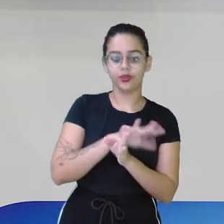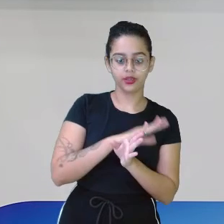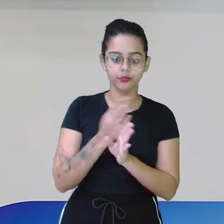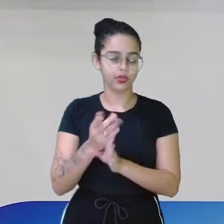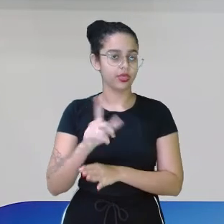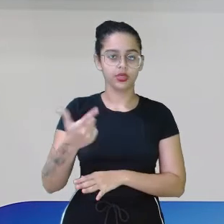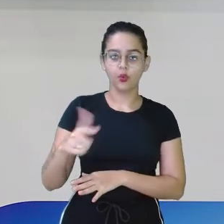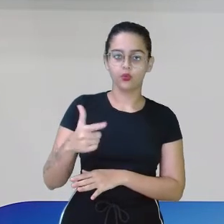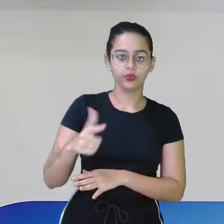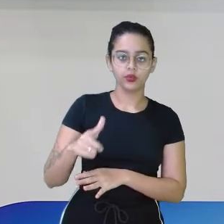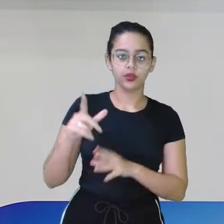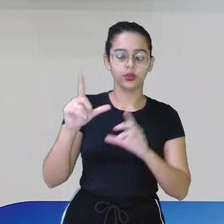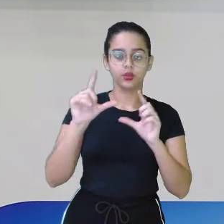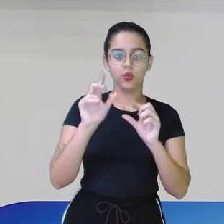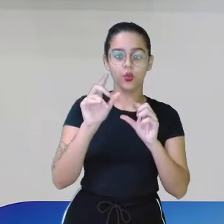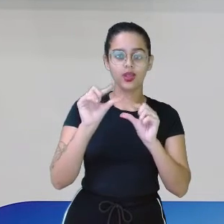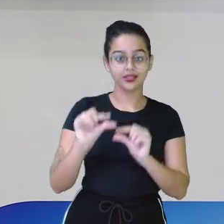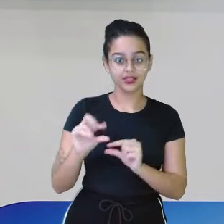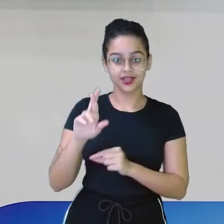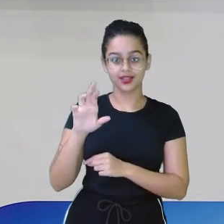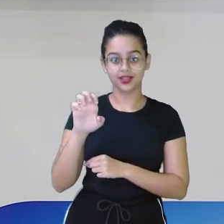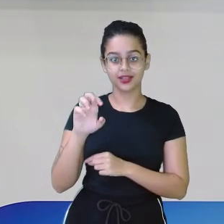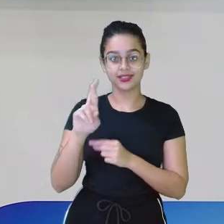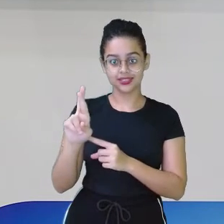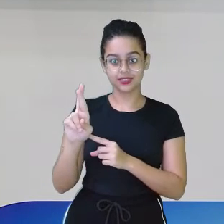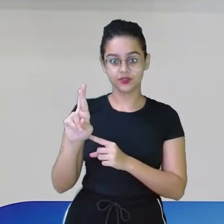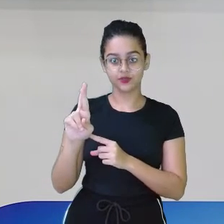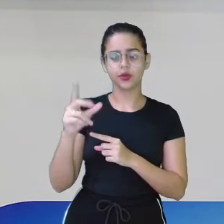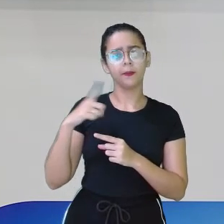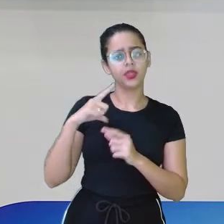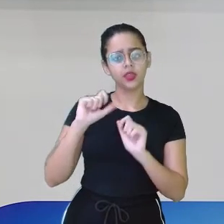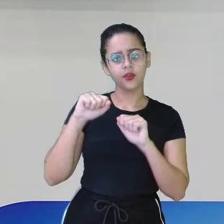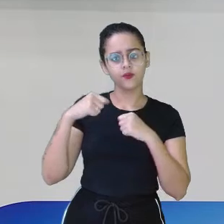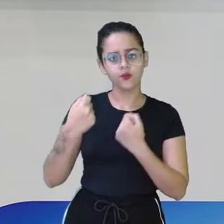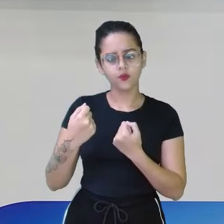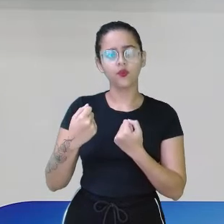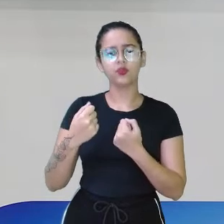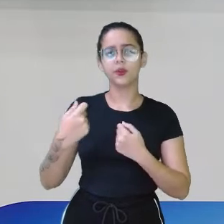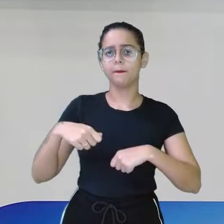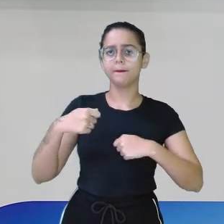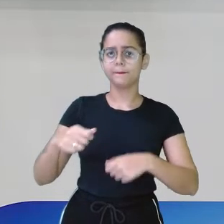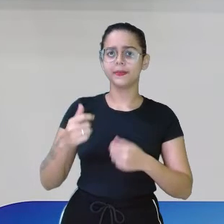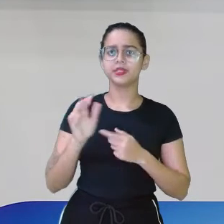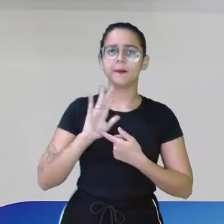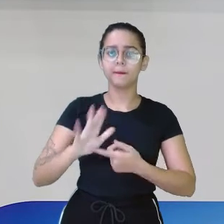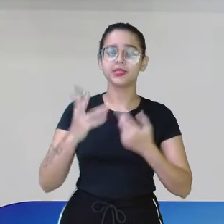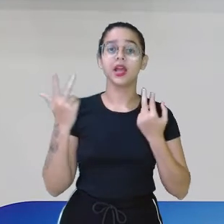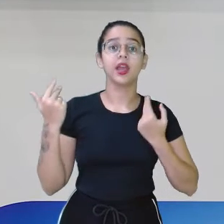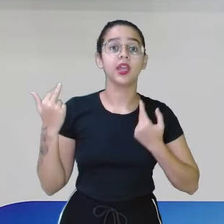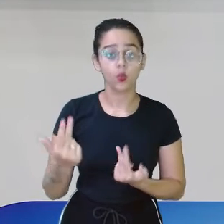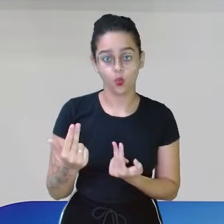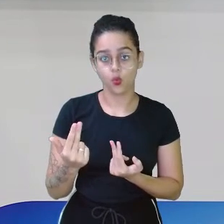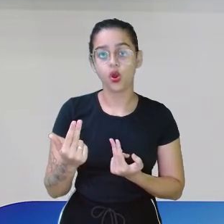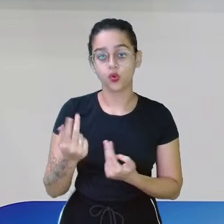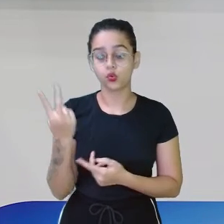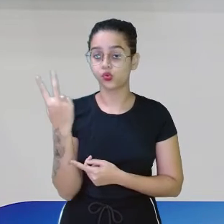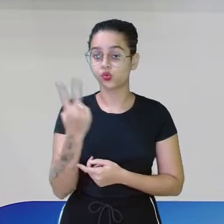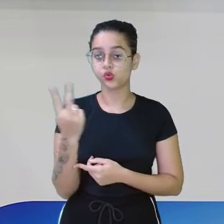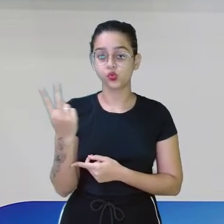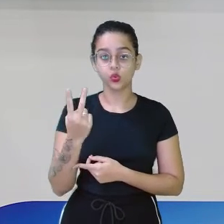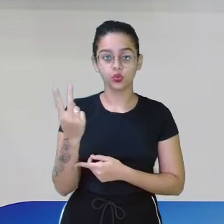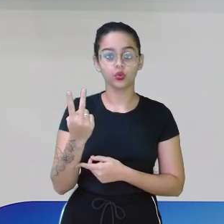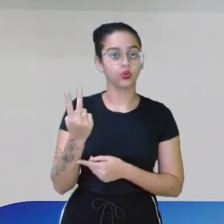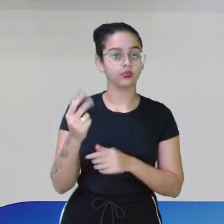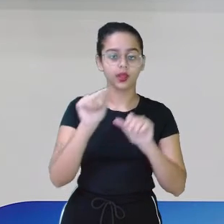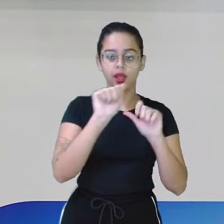Não existe isso no recessivo. O recessivo, para ele ter força, ele precisa se apresentar igualzinho. Os dois